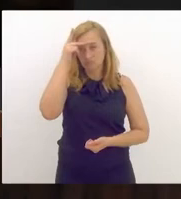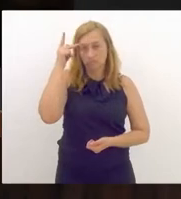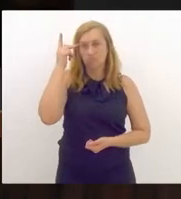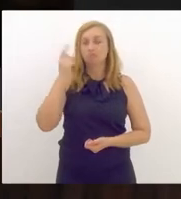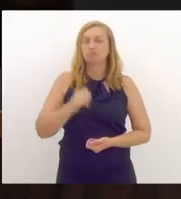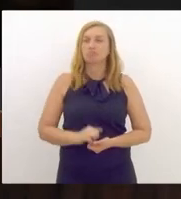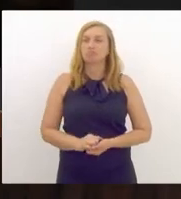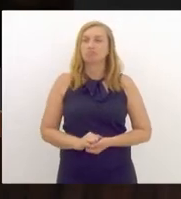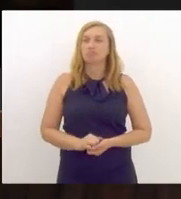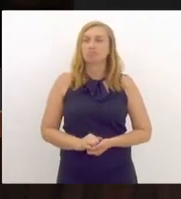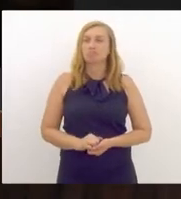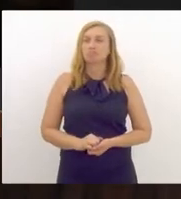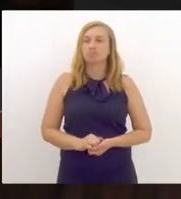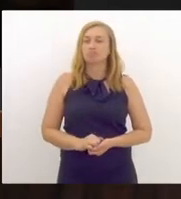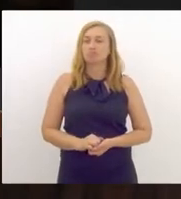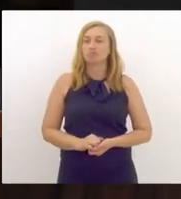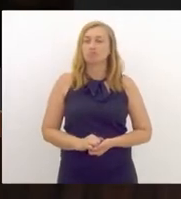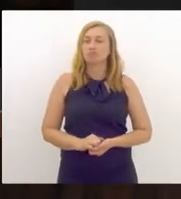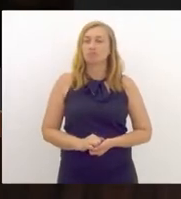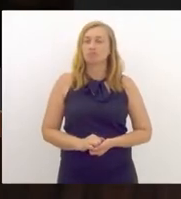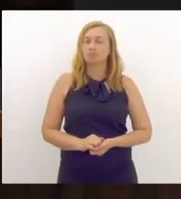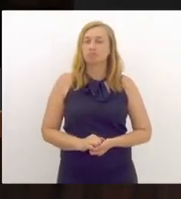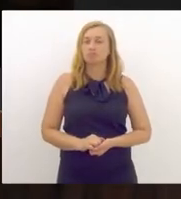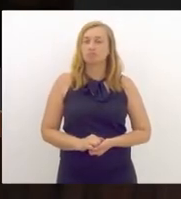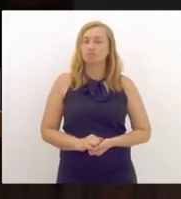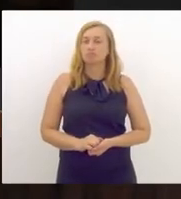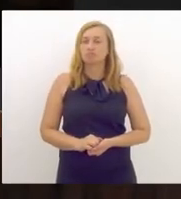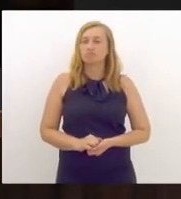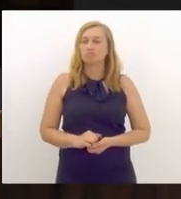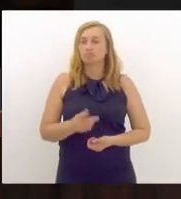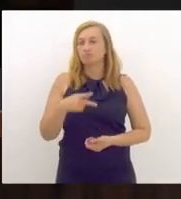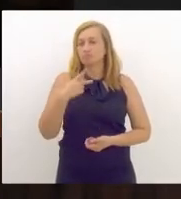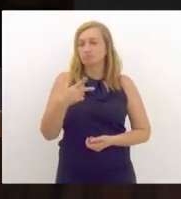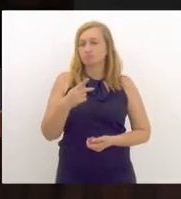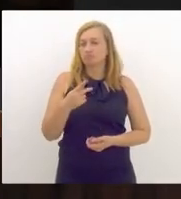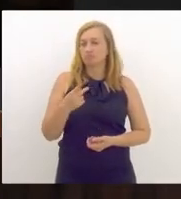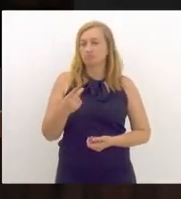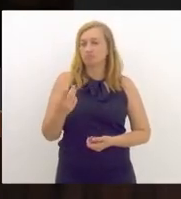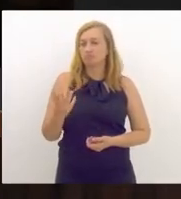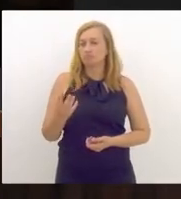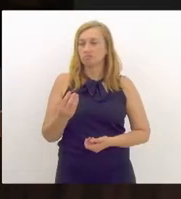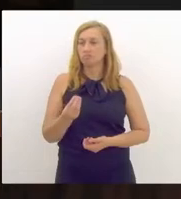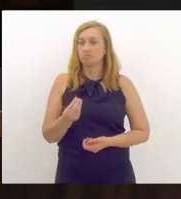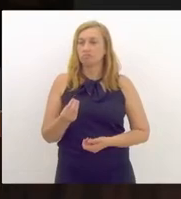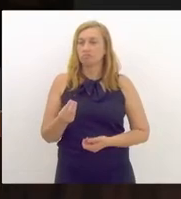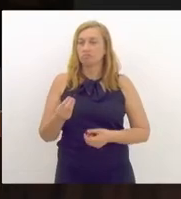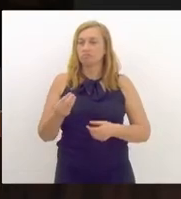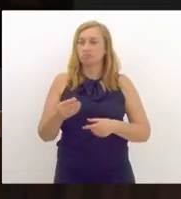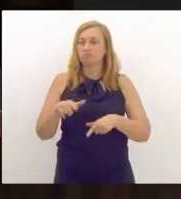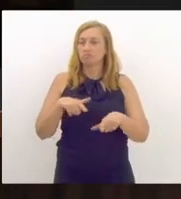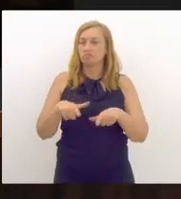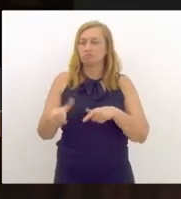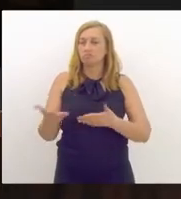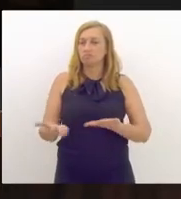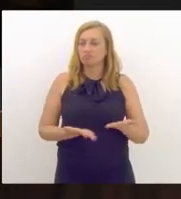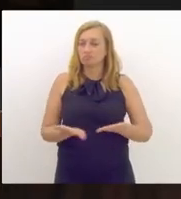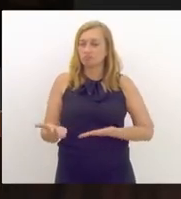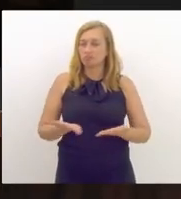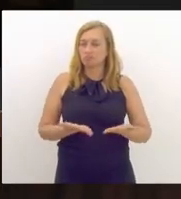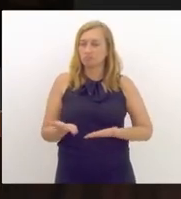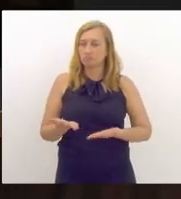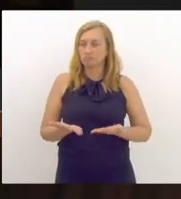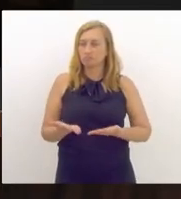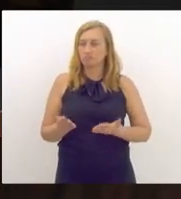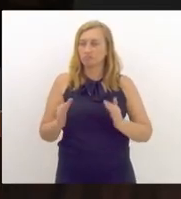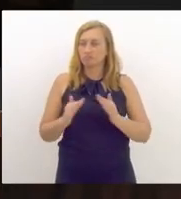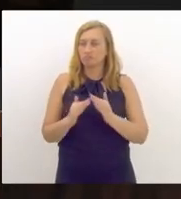né que são figuras públicas midiáticas dizendo que ganharam trabalhadoras do serviço doméstico mulheres negras de